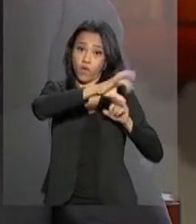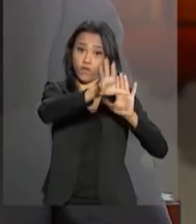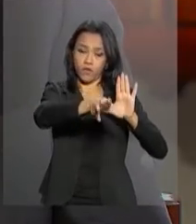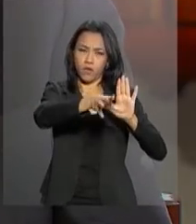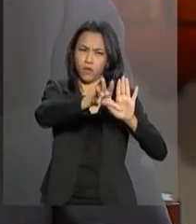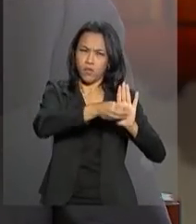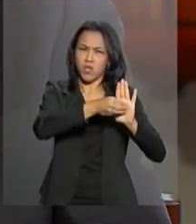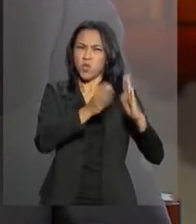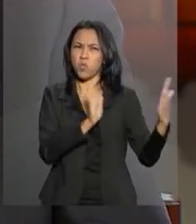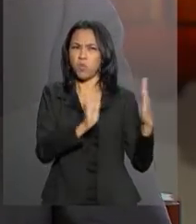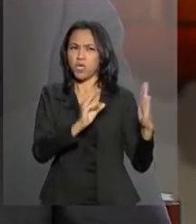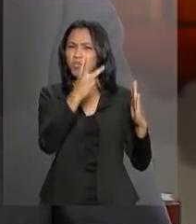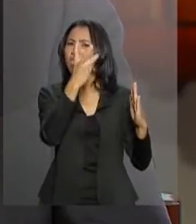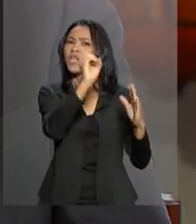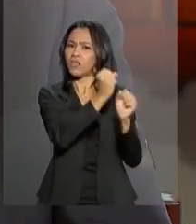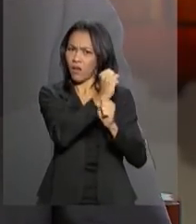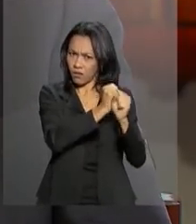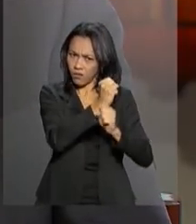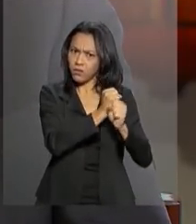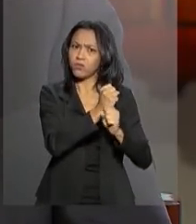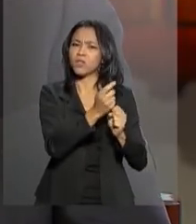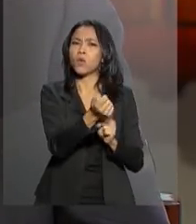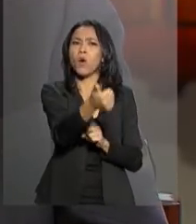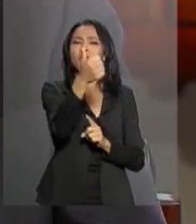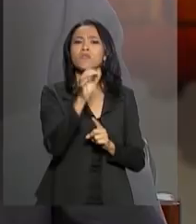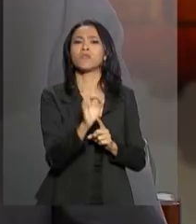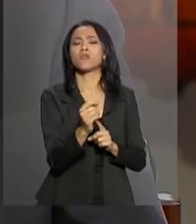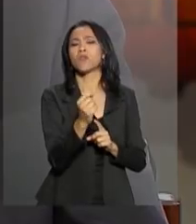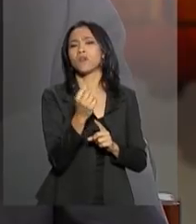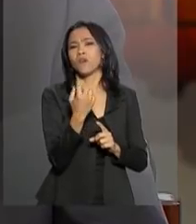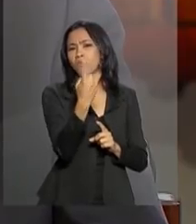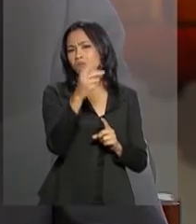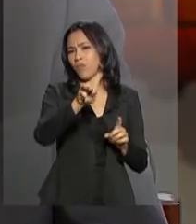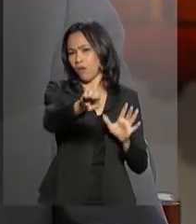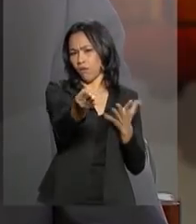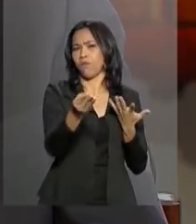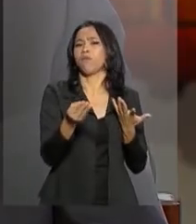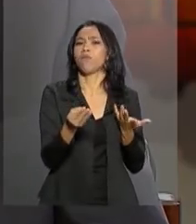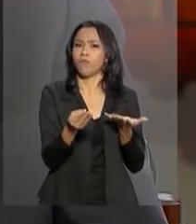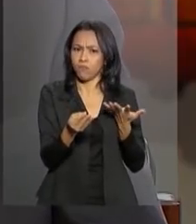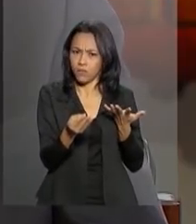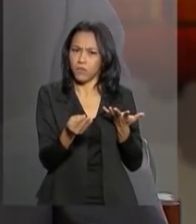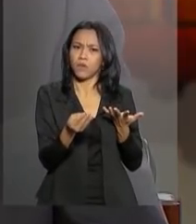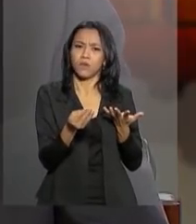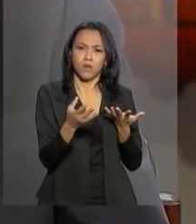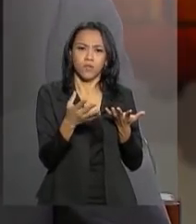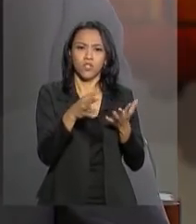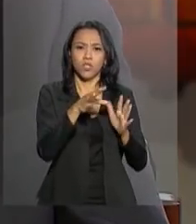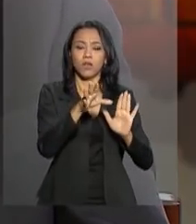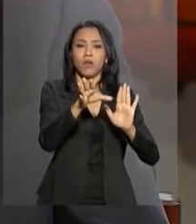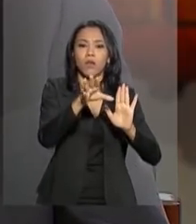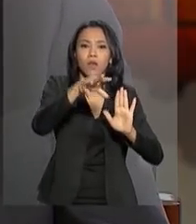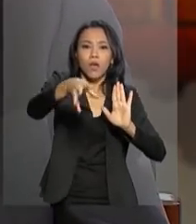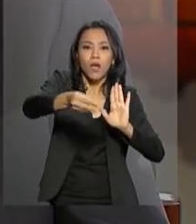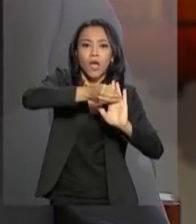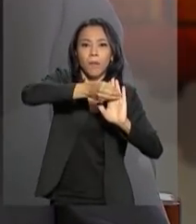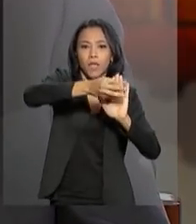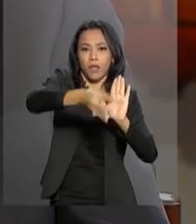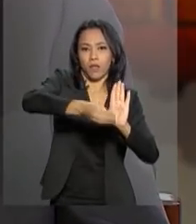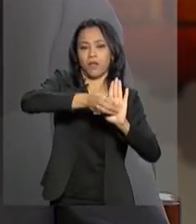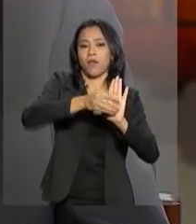30 anos, e temos mais de quase um milhar de mil emendas à